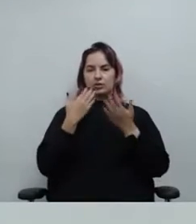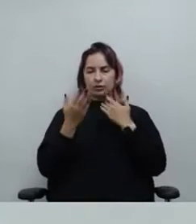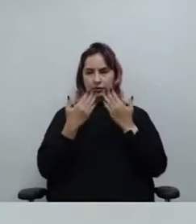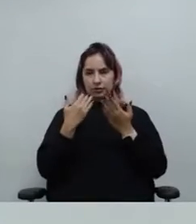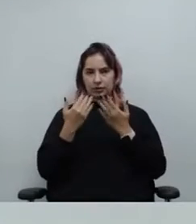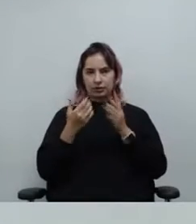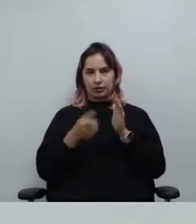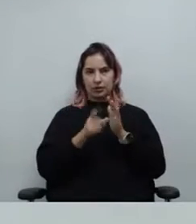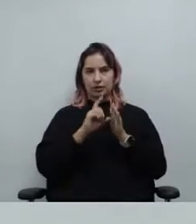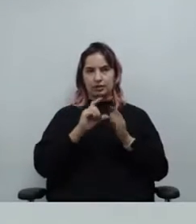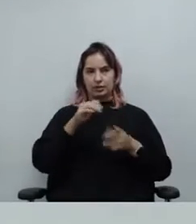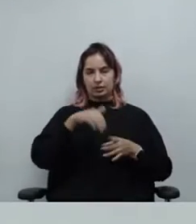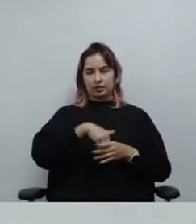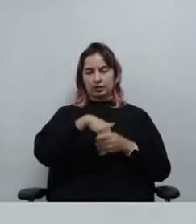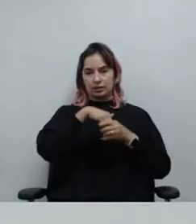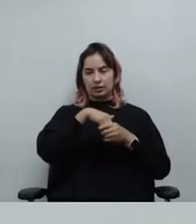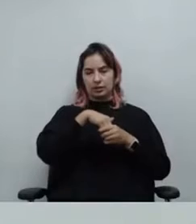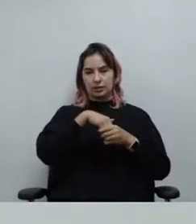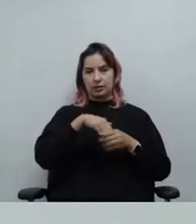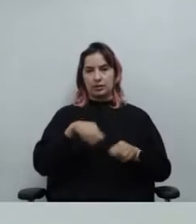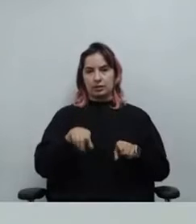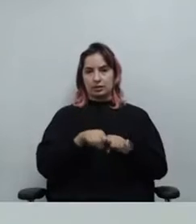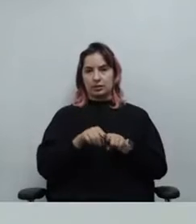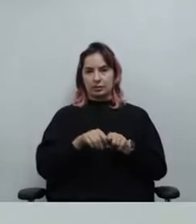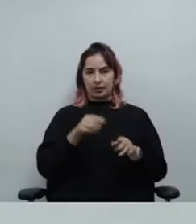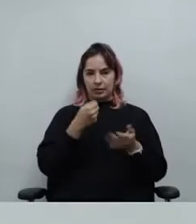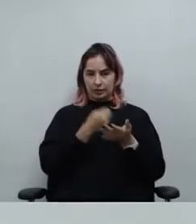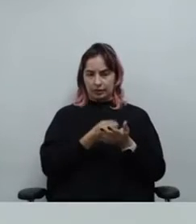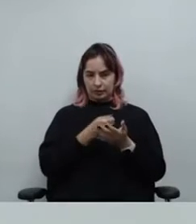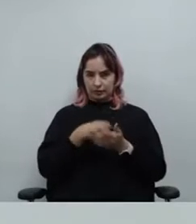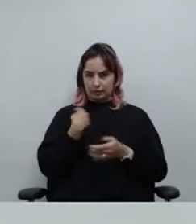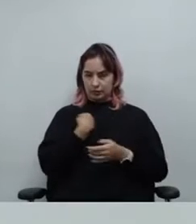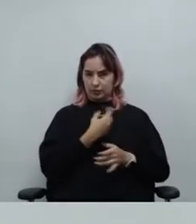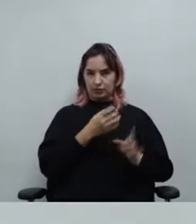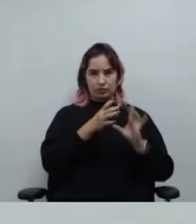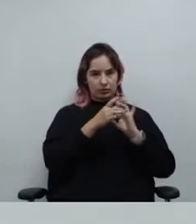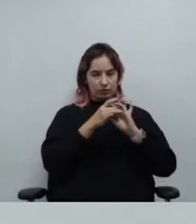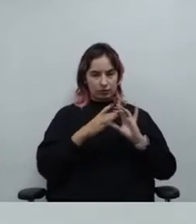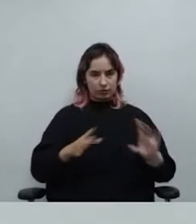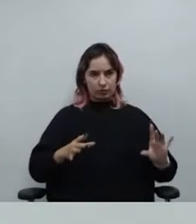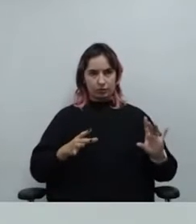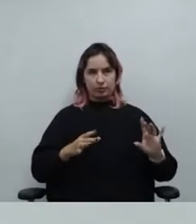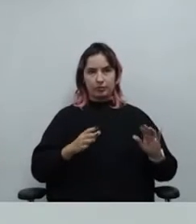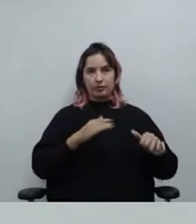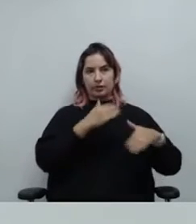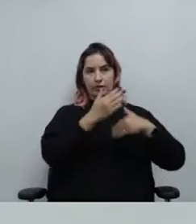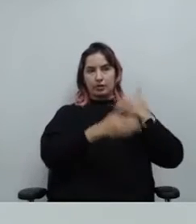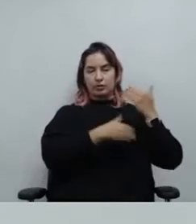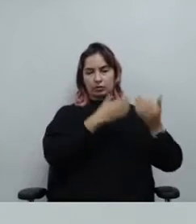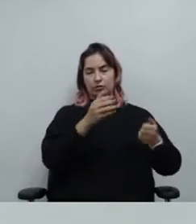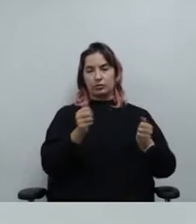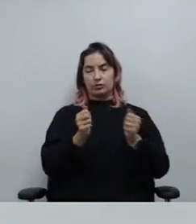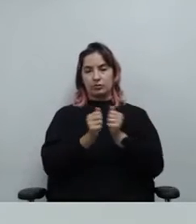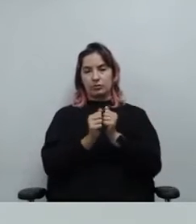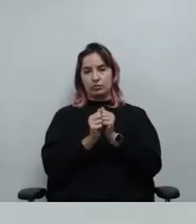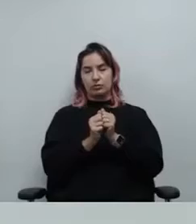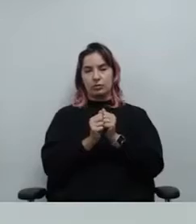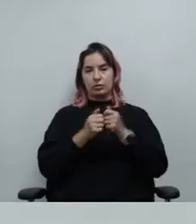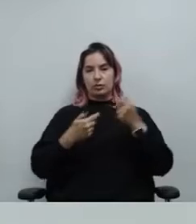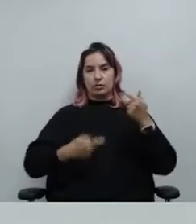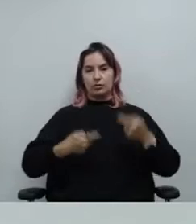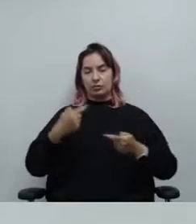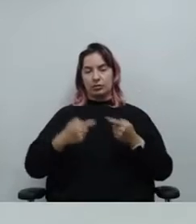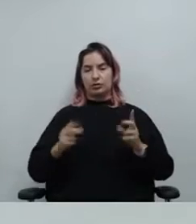classe antes da eleição e, de pronto, reafirmamos nossa disponibilidade para a construção conjunta das políticas